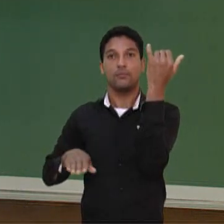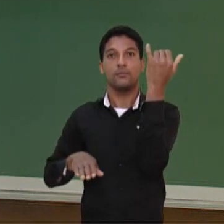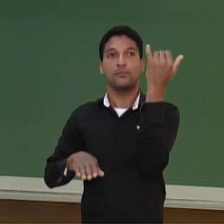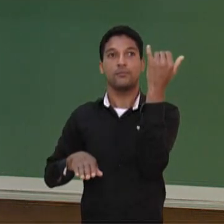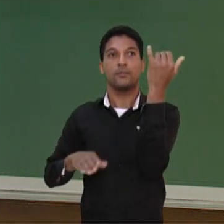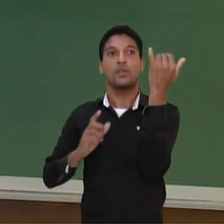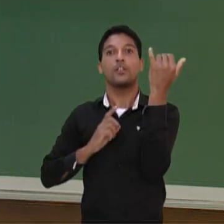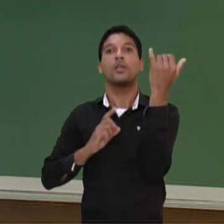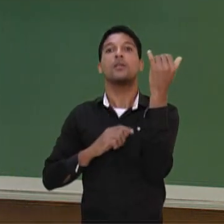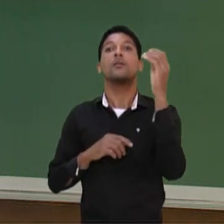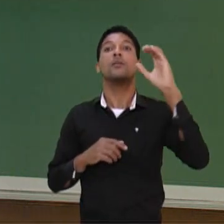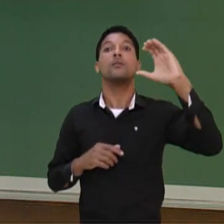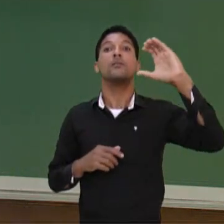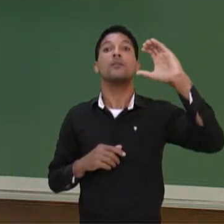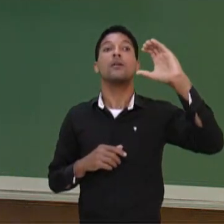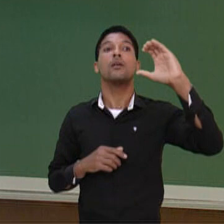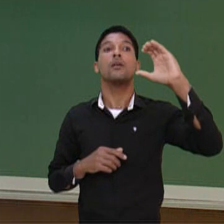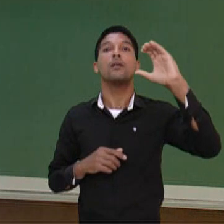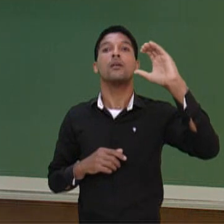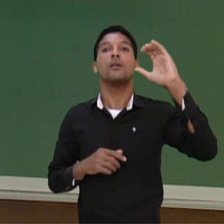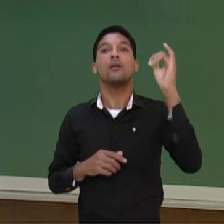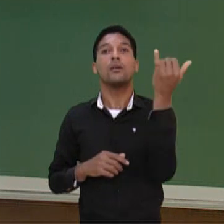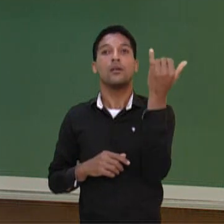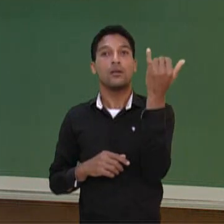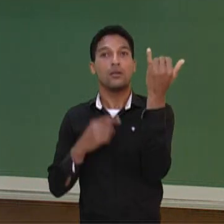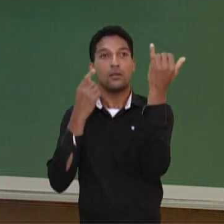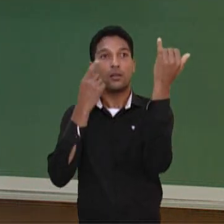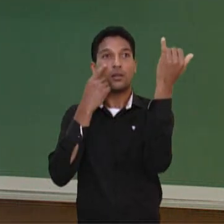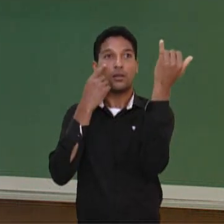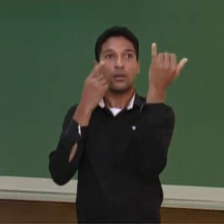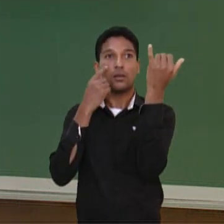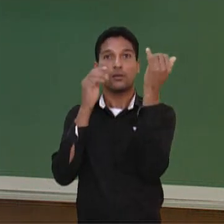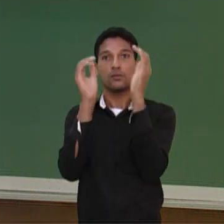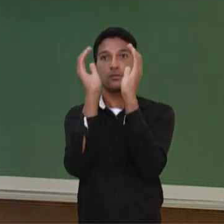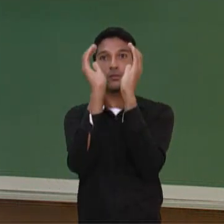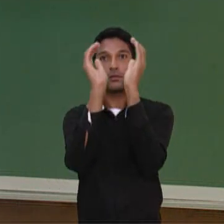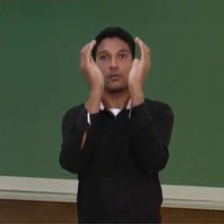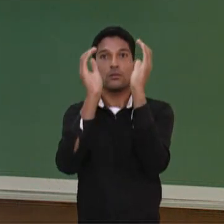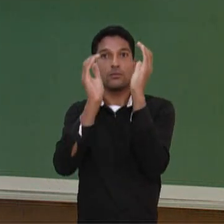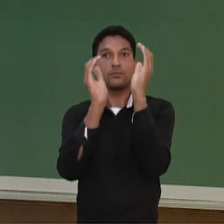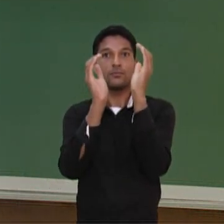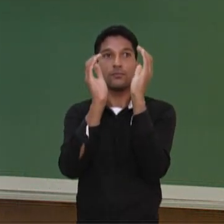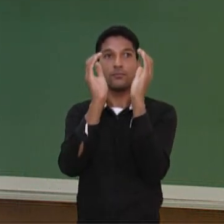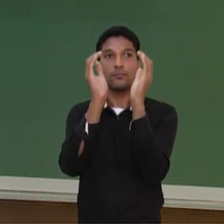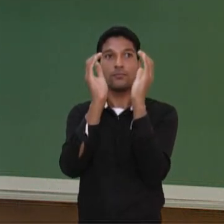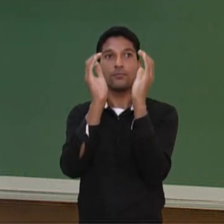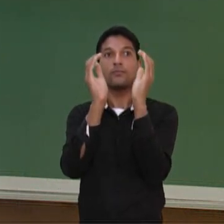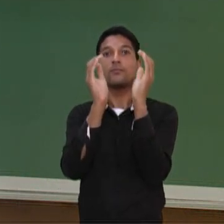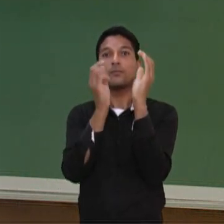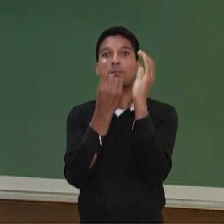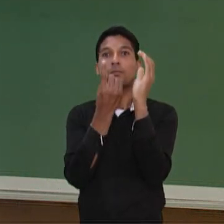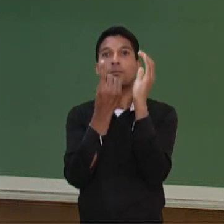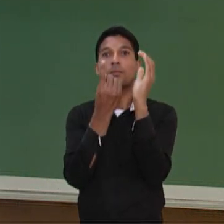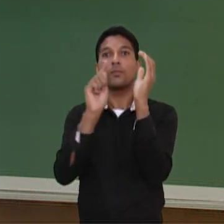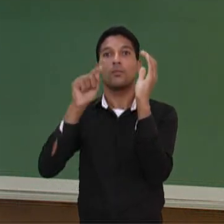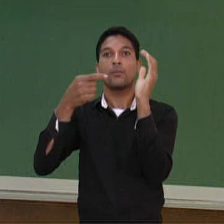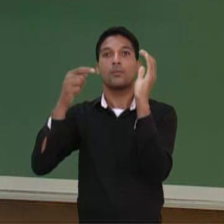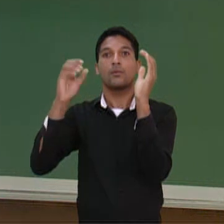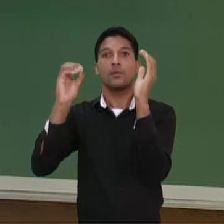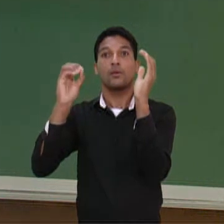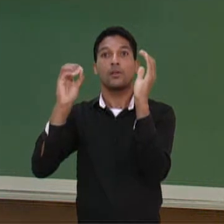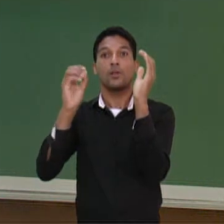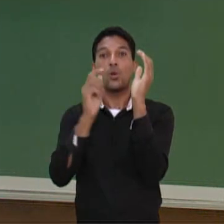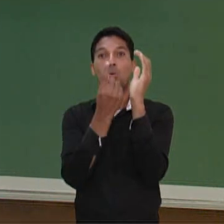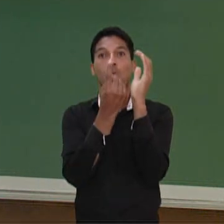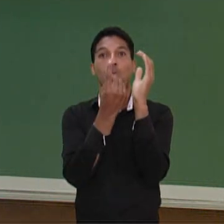tenho o ponto C. O ponto C, ele corta em 1 e 0, né? Então, 1 para x e 0 para